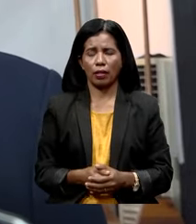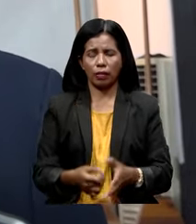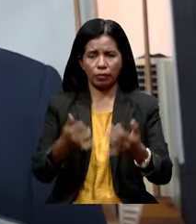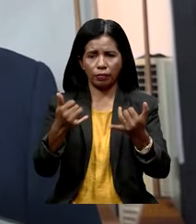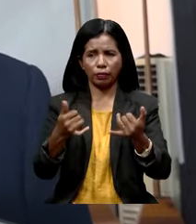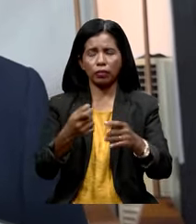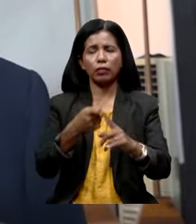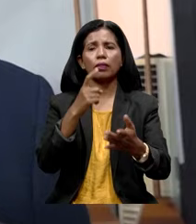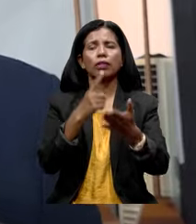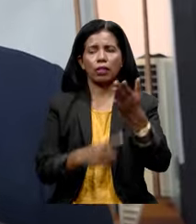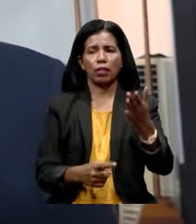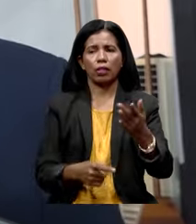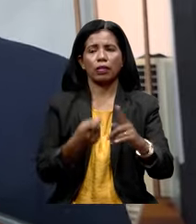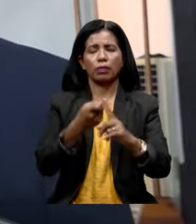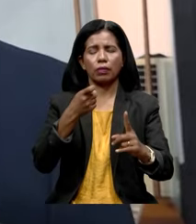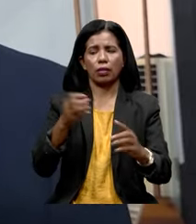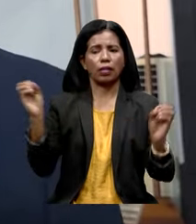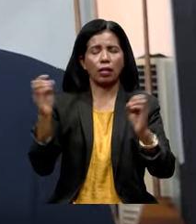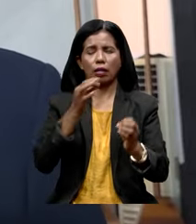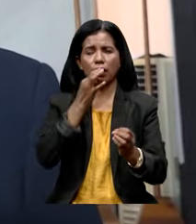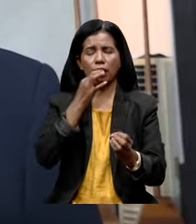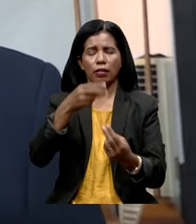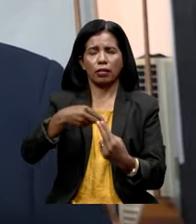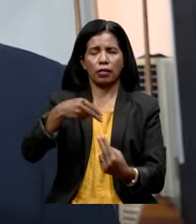Nem se sai da malnutrição.